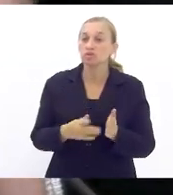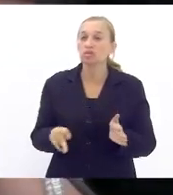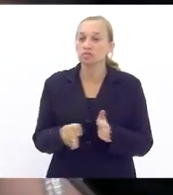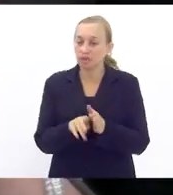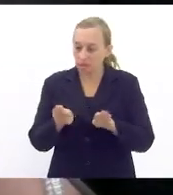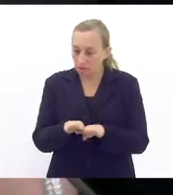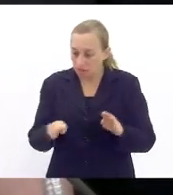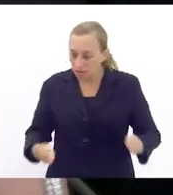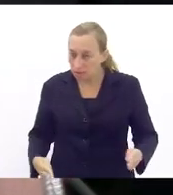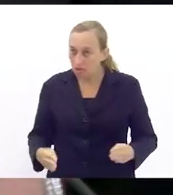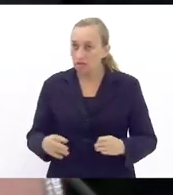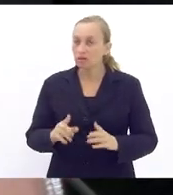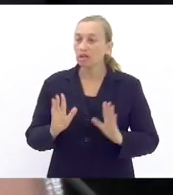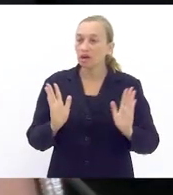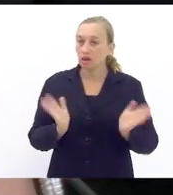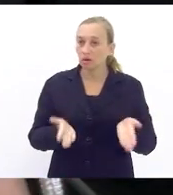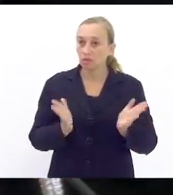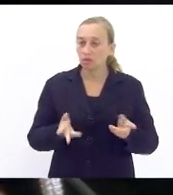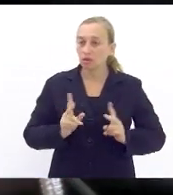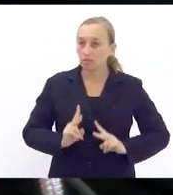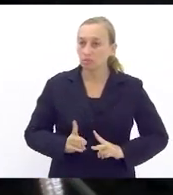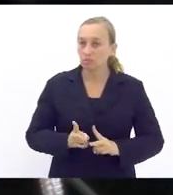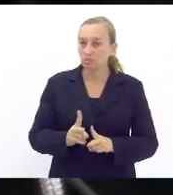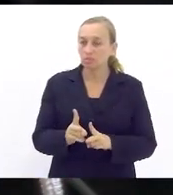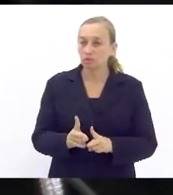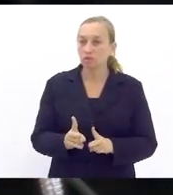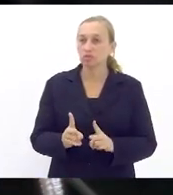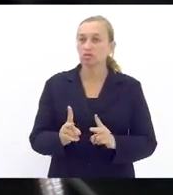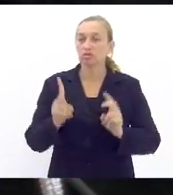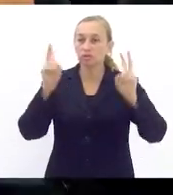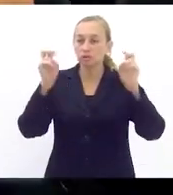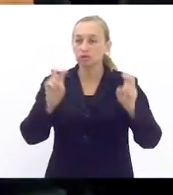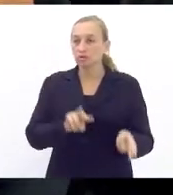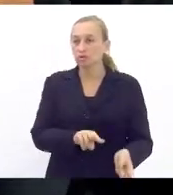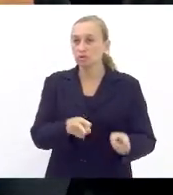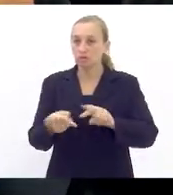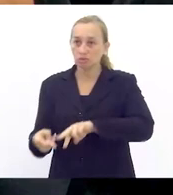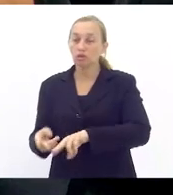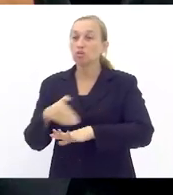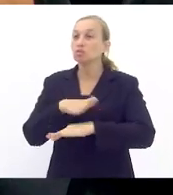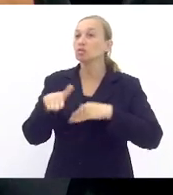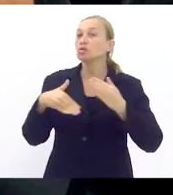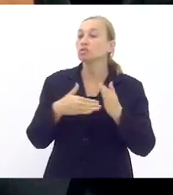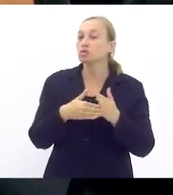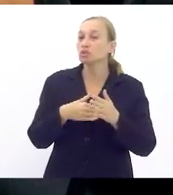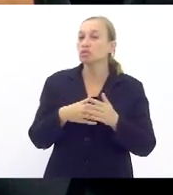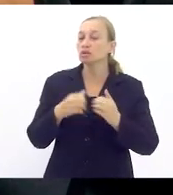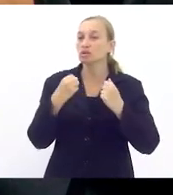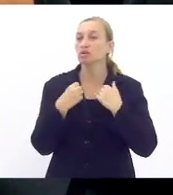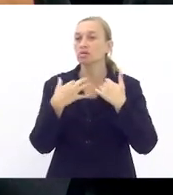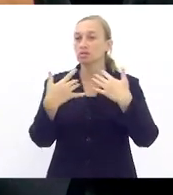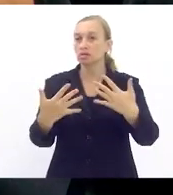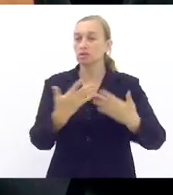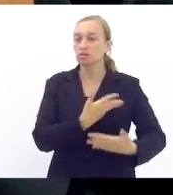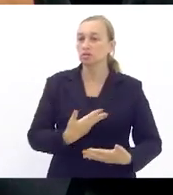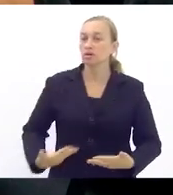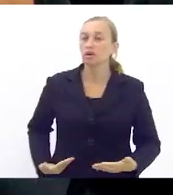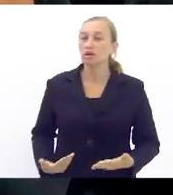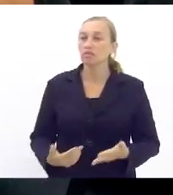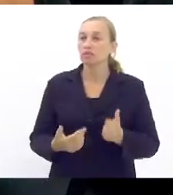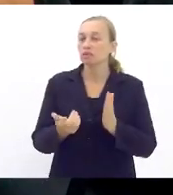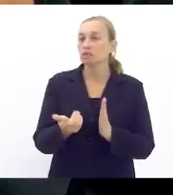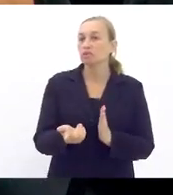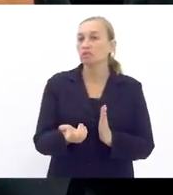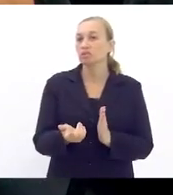a gente vai proceder agora para questões de encaminhamento toda a nossa audiência Vai resultar